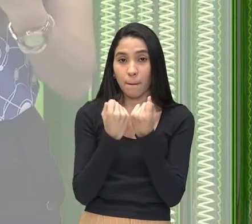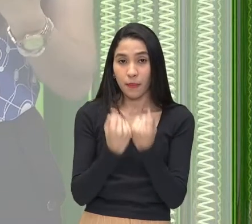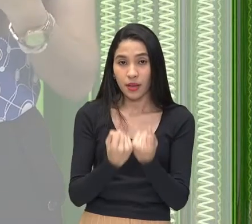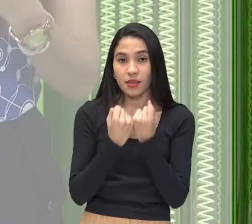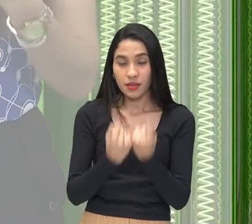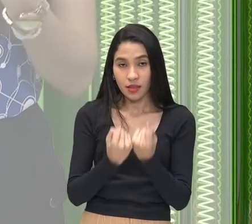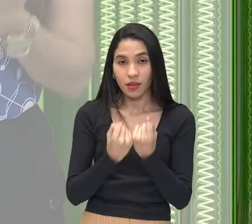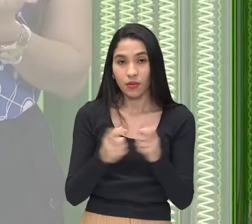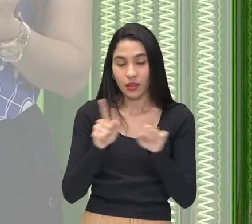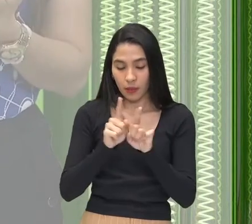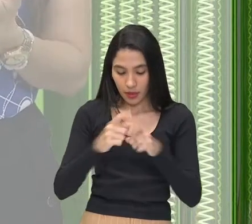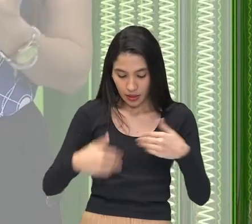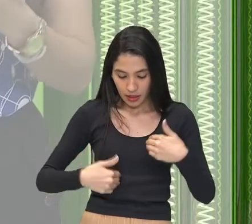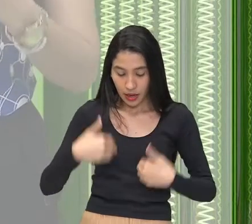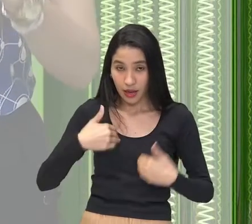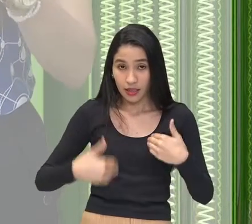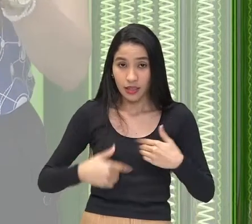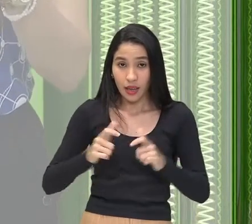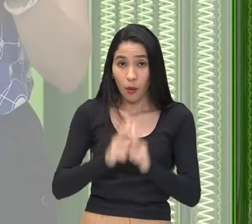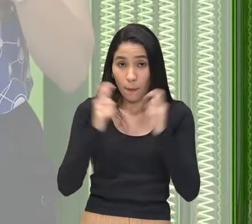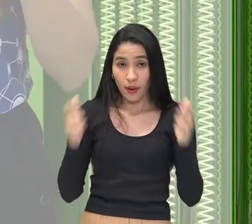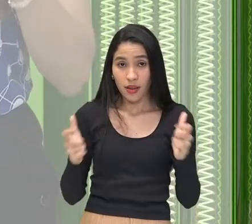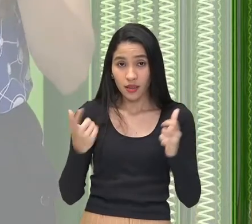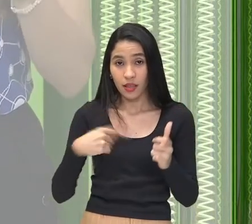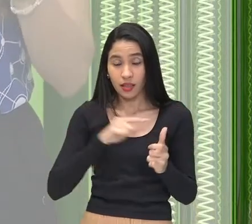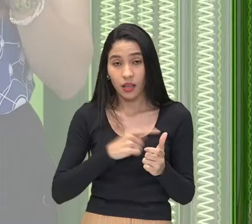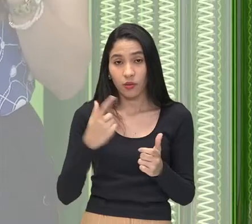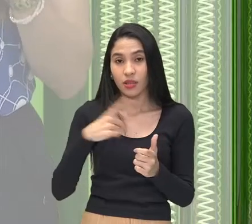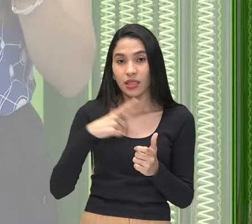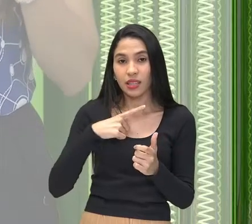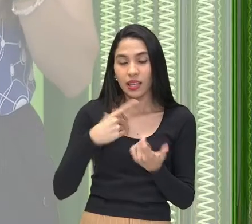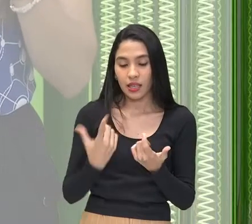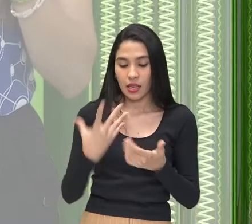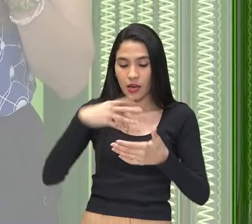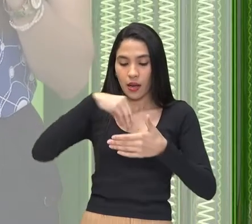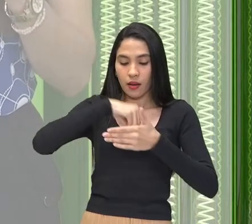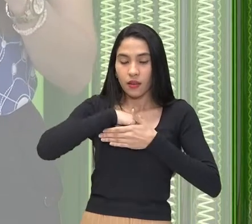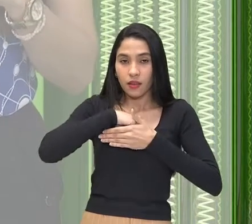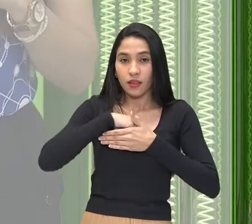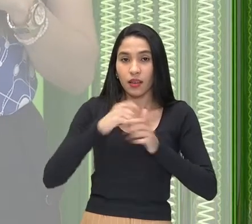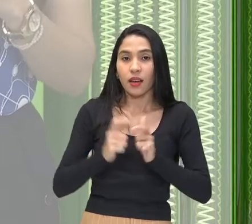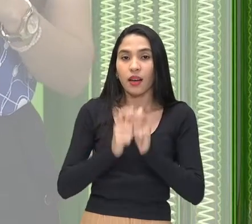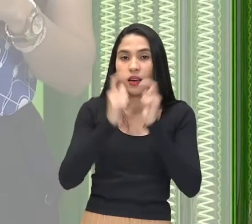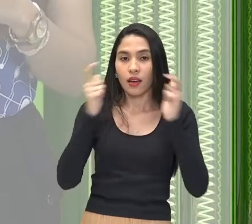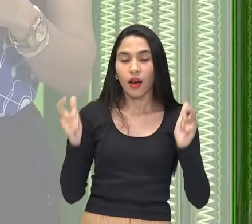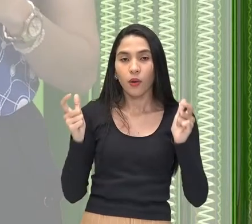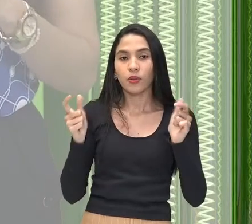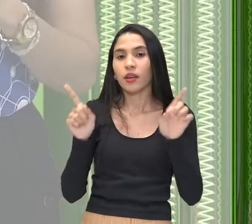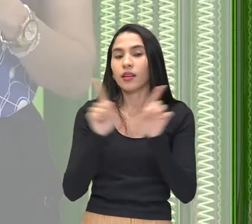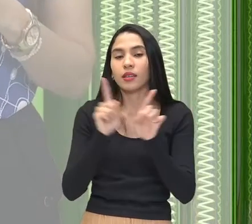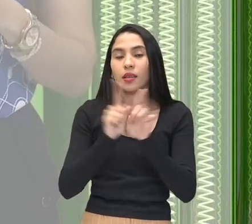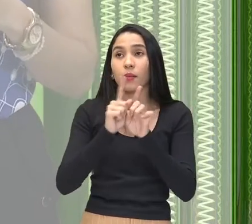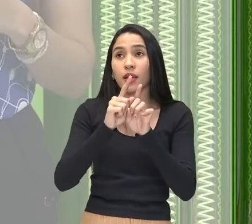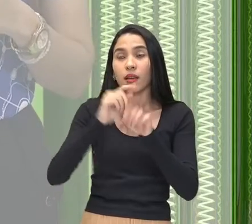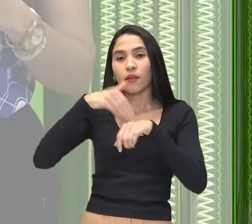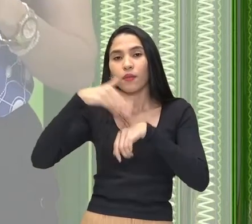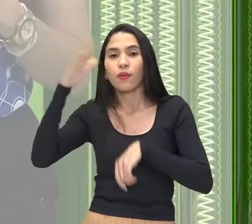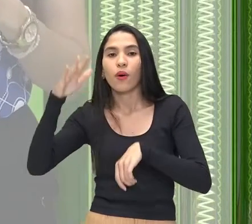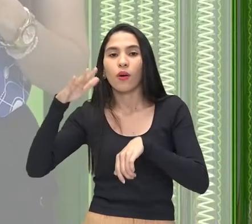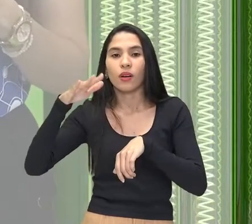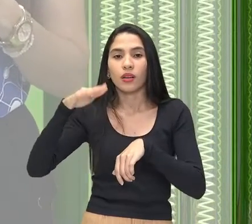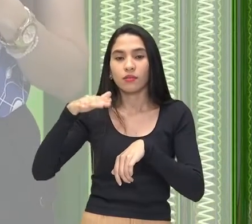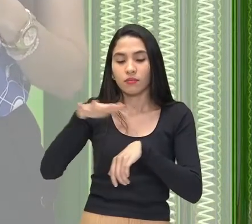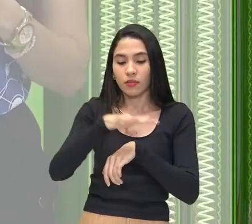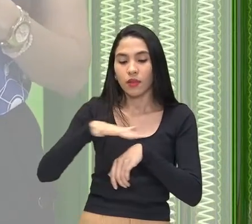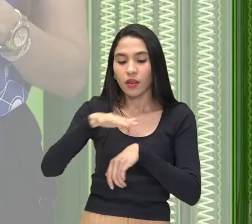dos nossos pulmões aumenta. Então, a gente tem uma pressão interna alta e a pressão atmosférica,